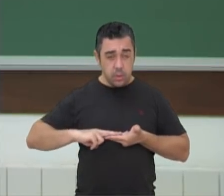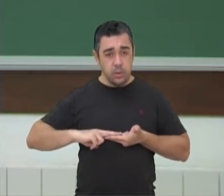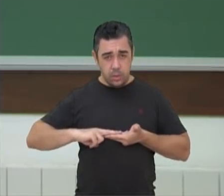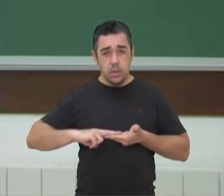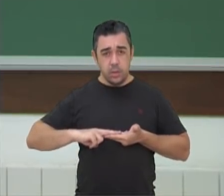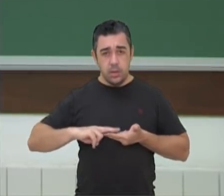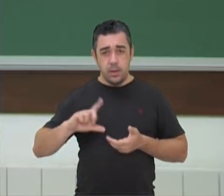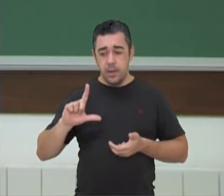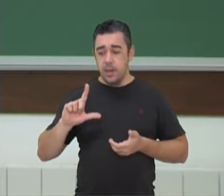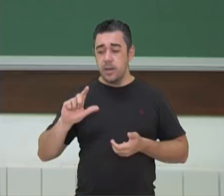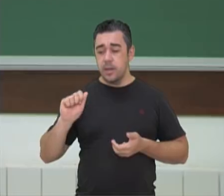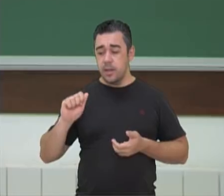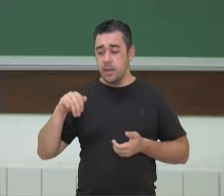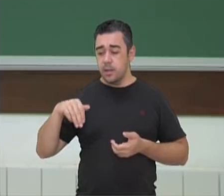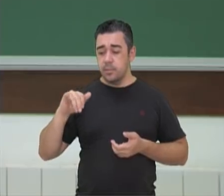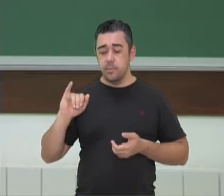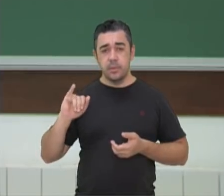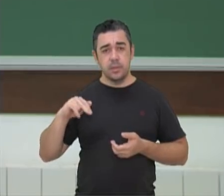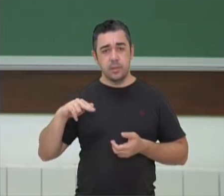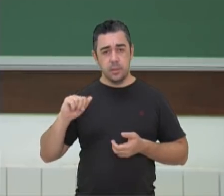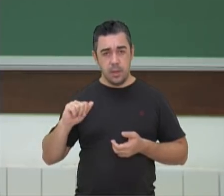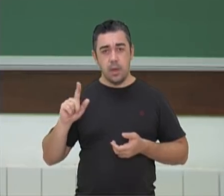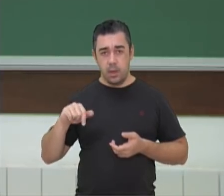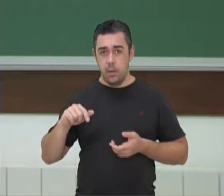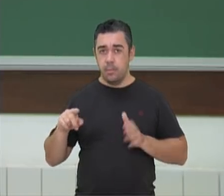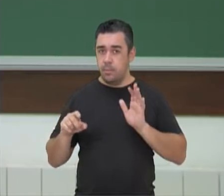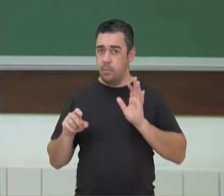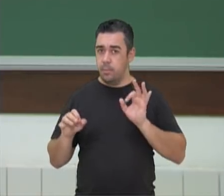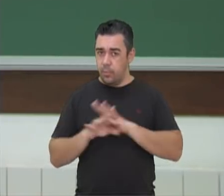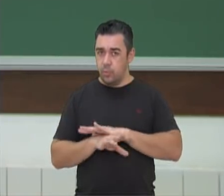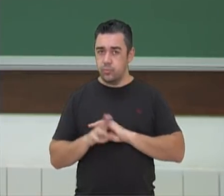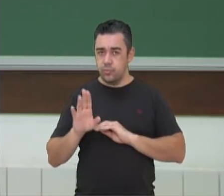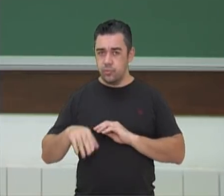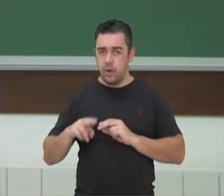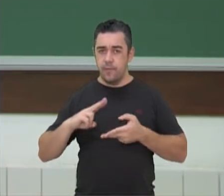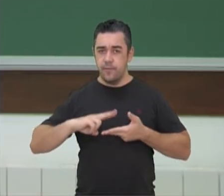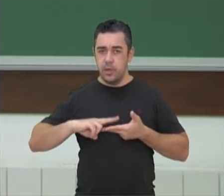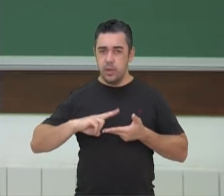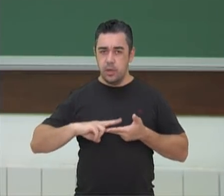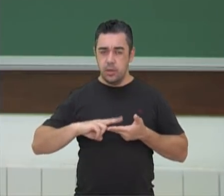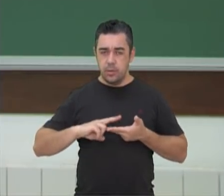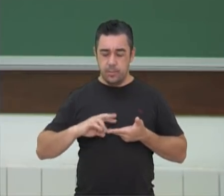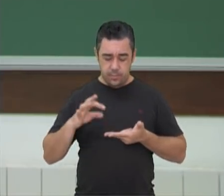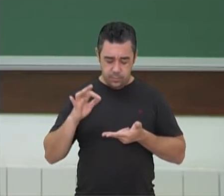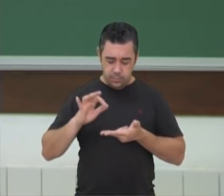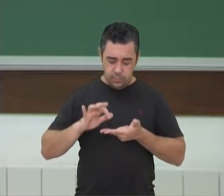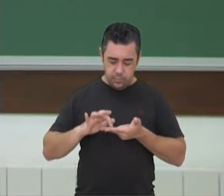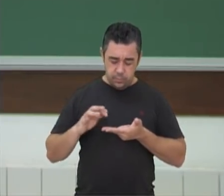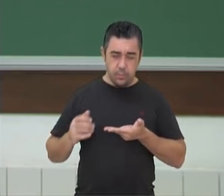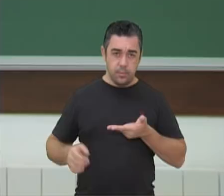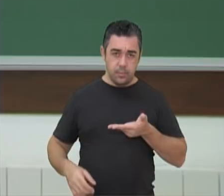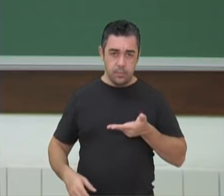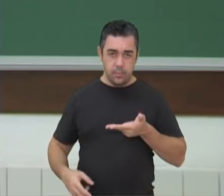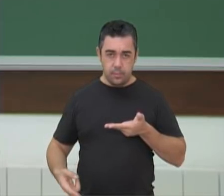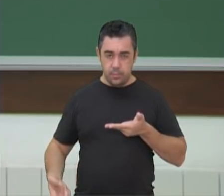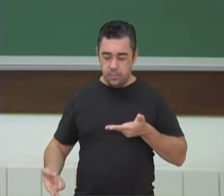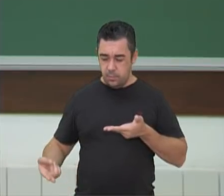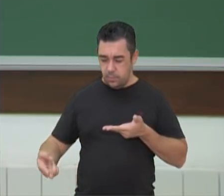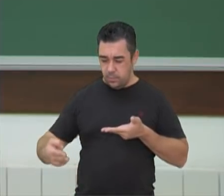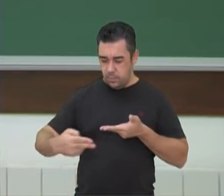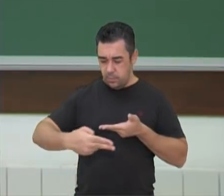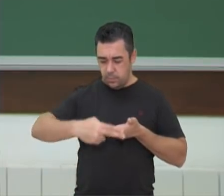existe lâminas já prontas de vidro, onde nós colocamos o objeto a ser visualizado por cima, então as